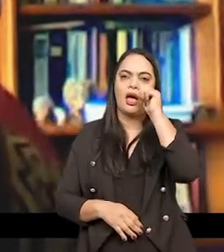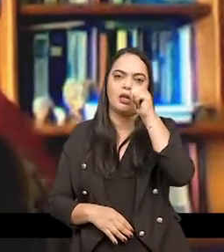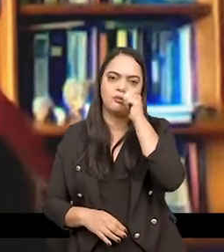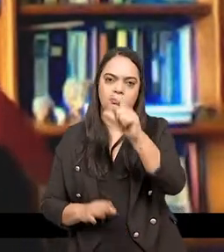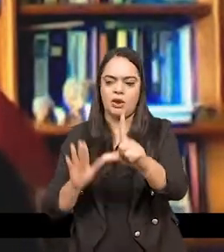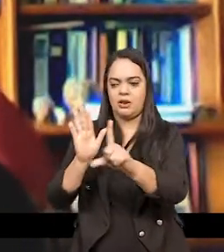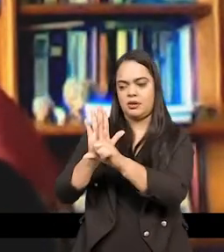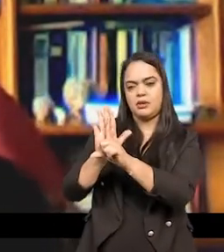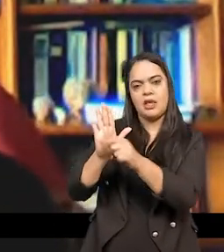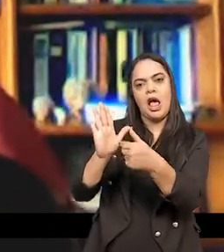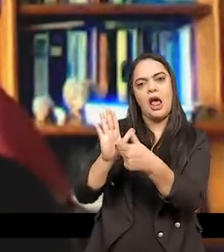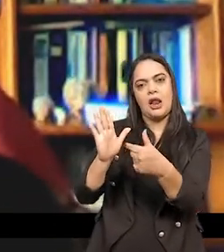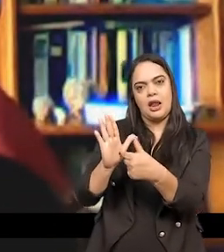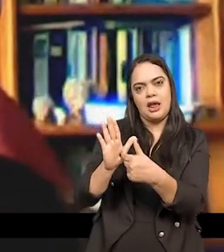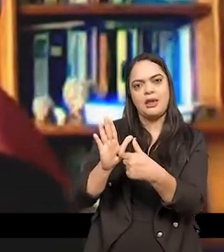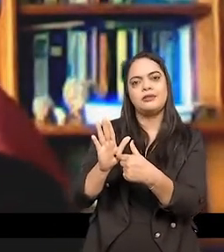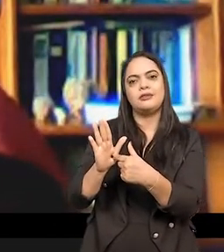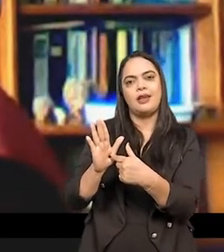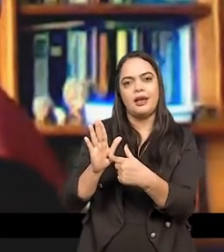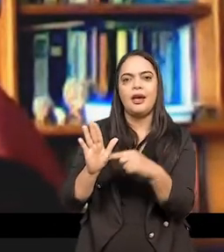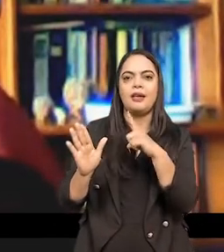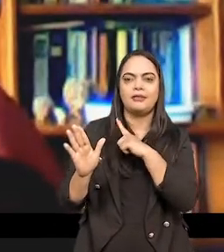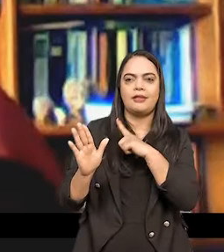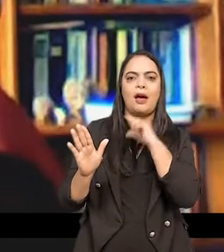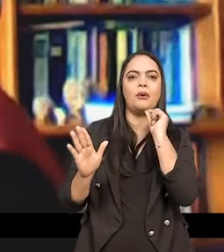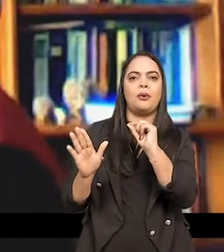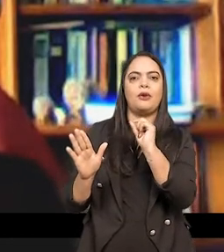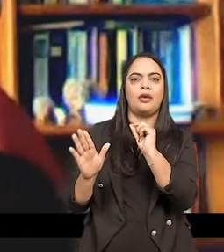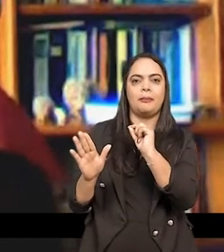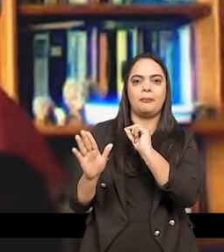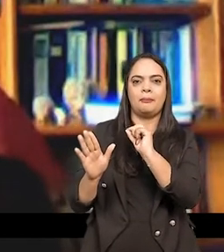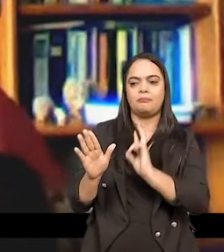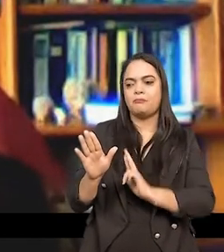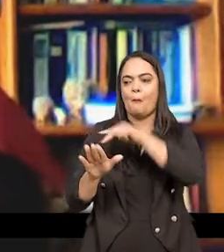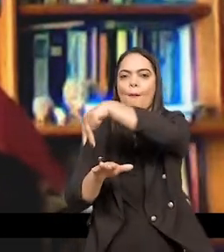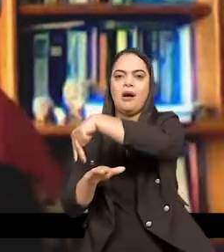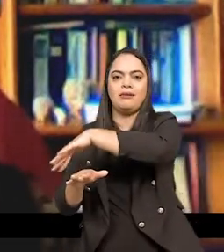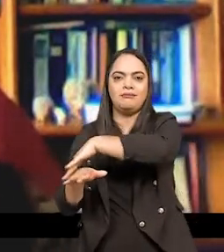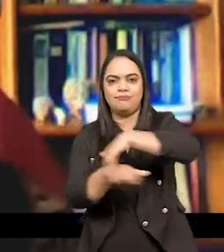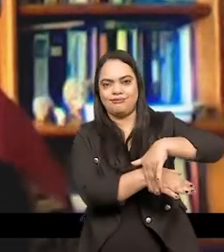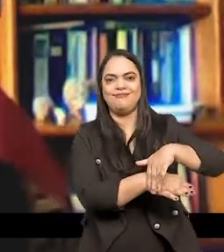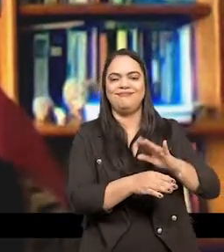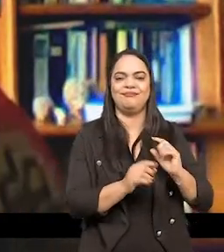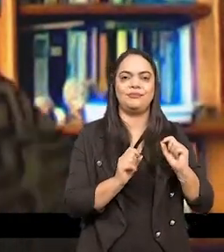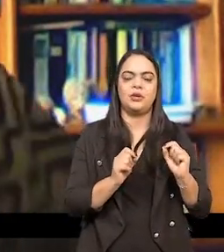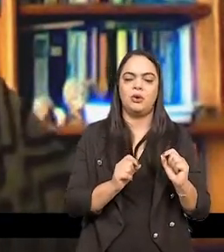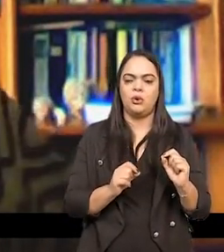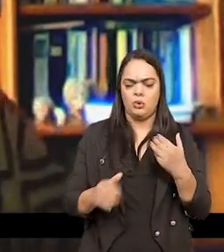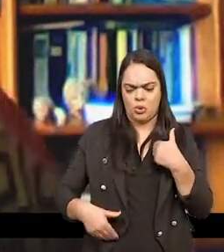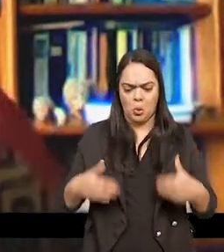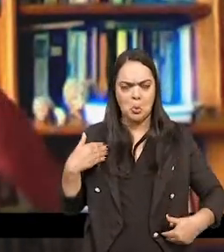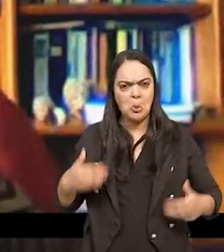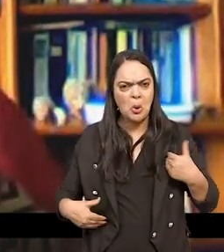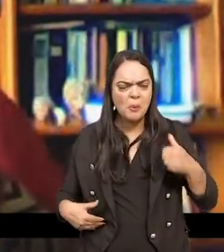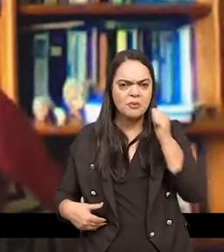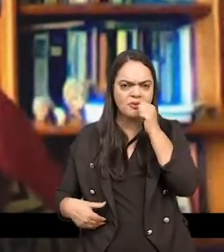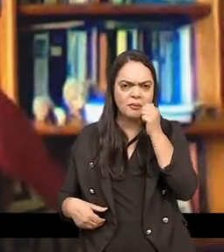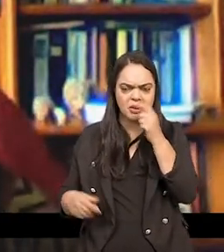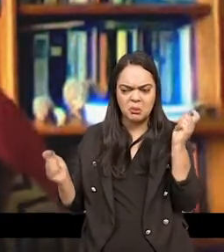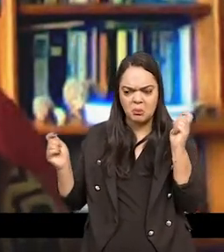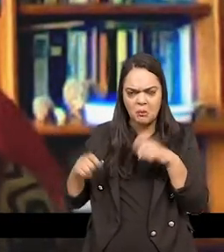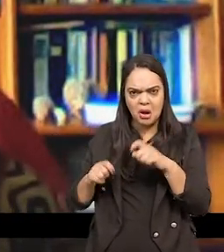para serem violadas. Então, um corpo feminino ainda é para ser um corpo violado. Quando eu fui atrás desse